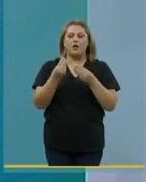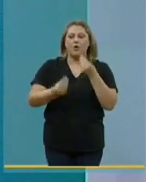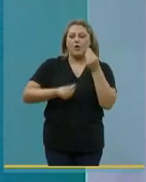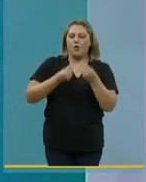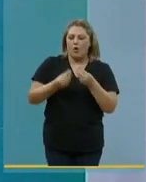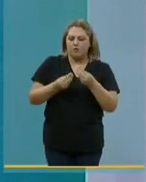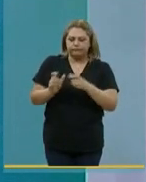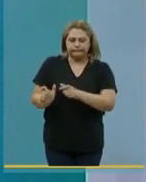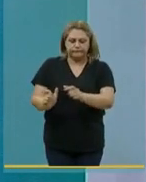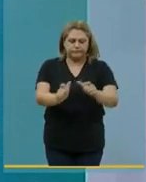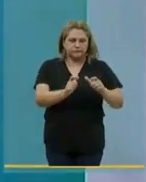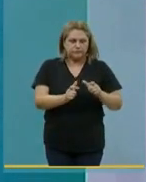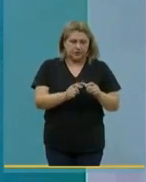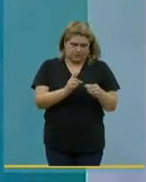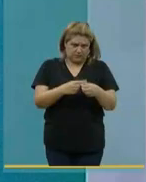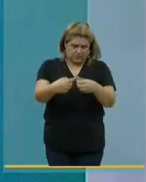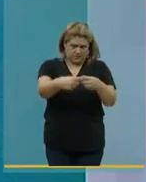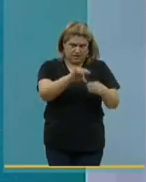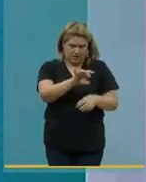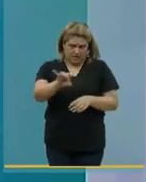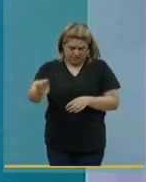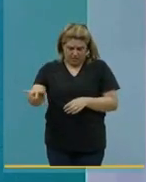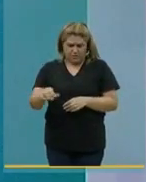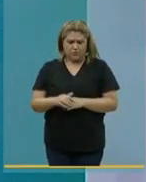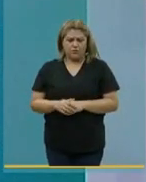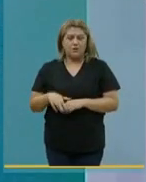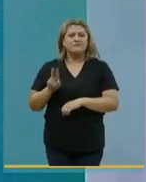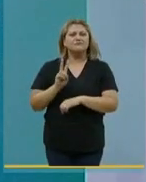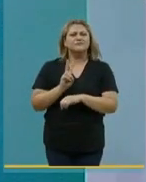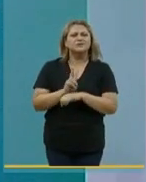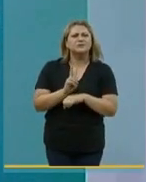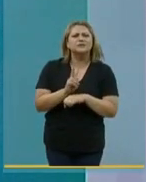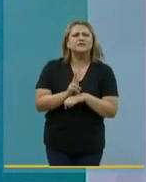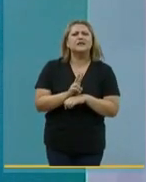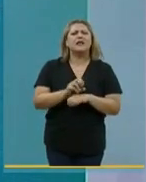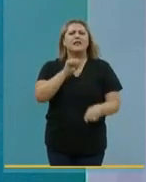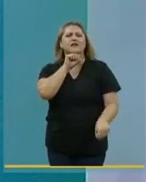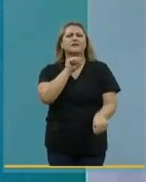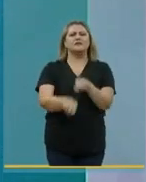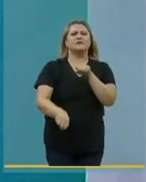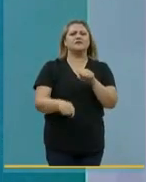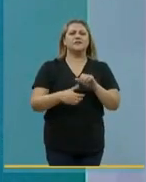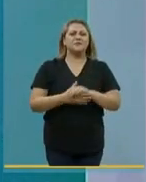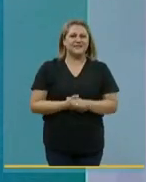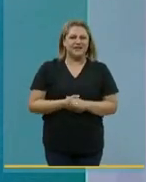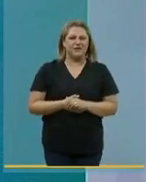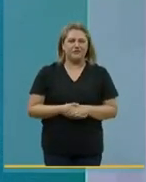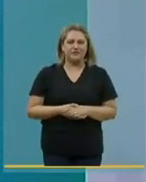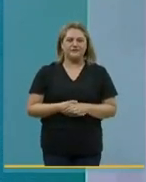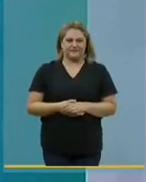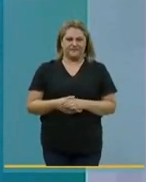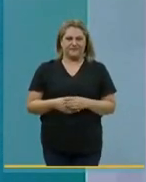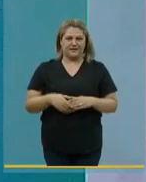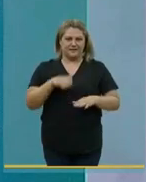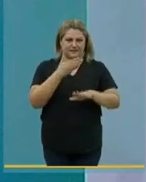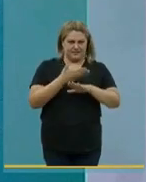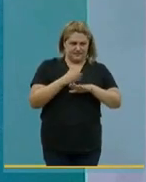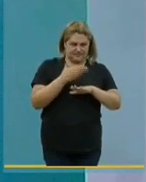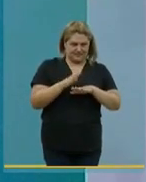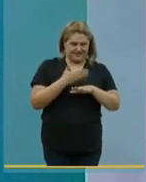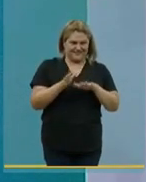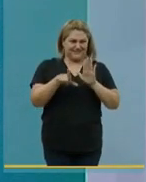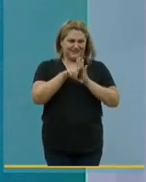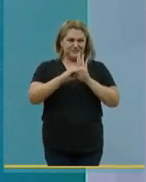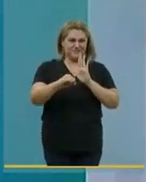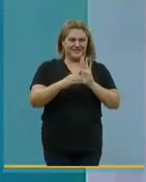é raro o governador que trabalha com o prefeito precisa ser uma prática estabelecida em lei em segundo lugar